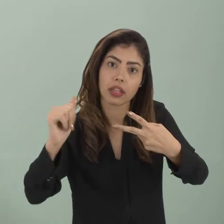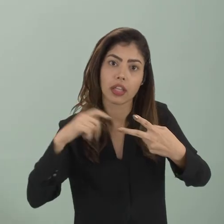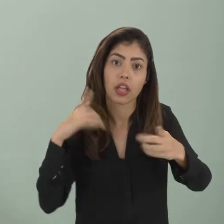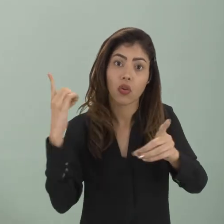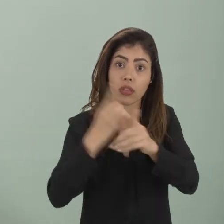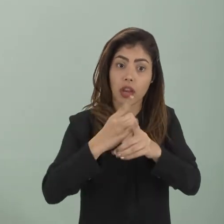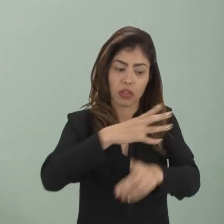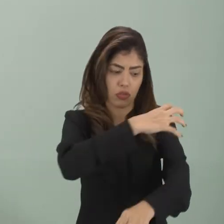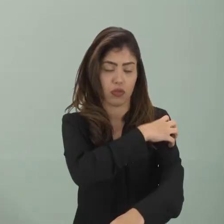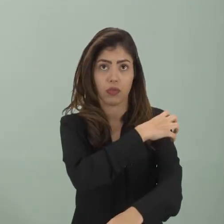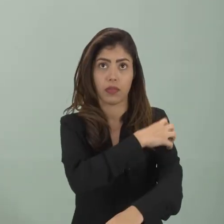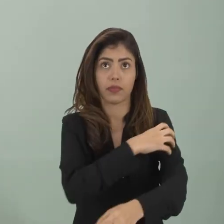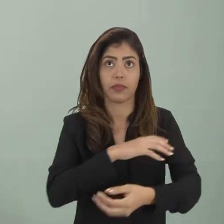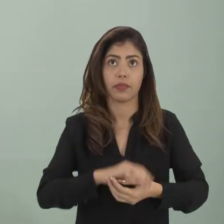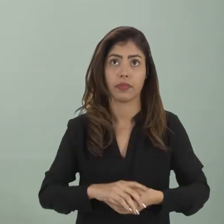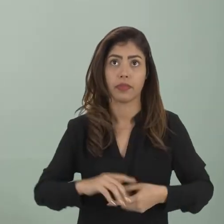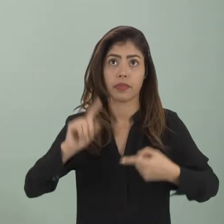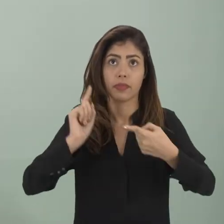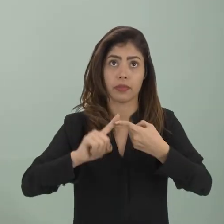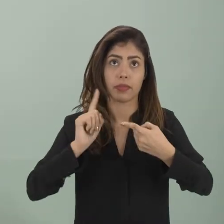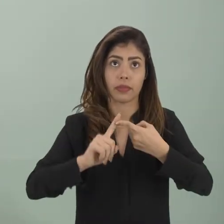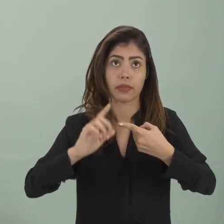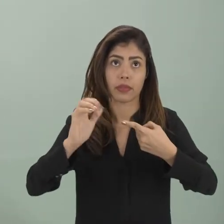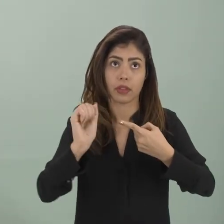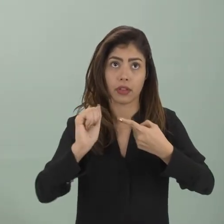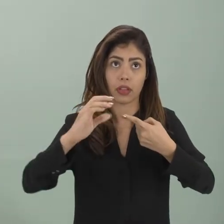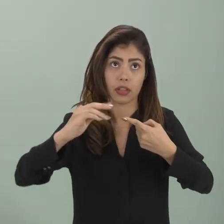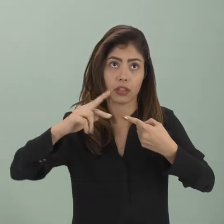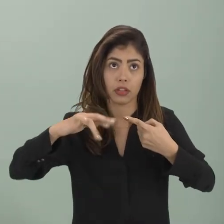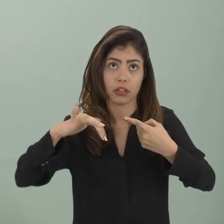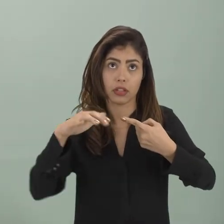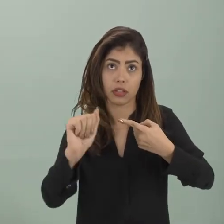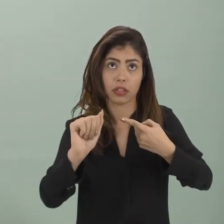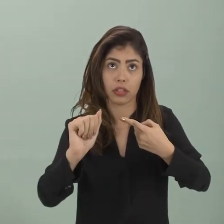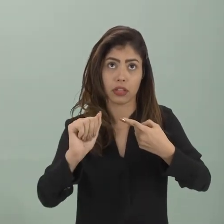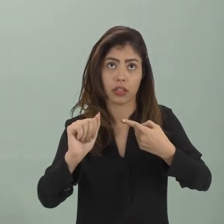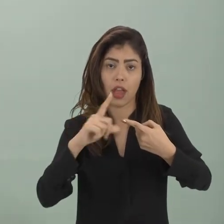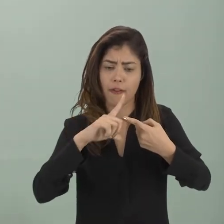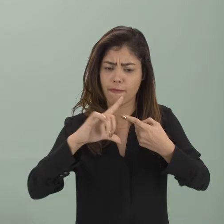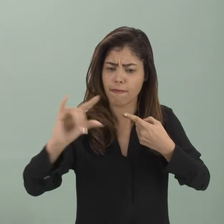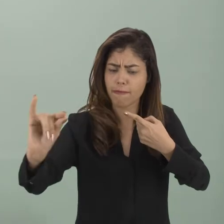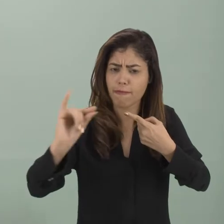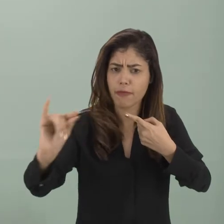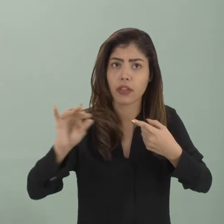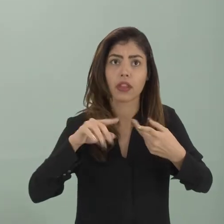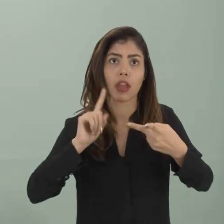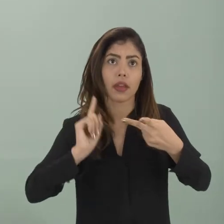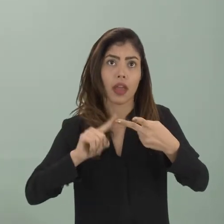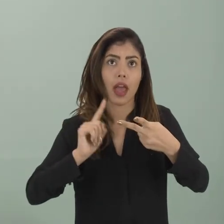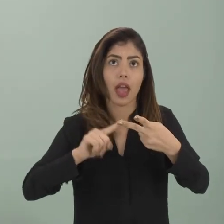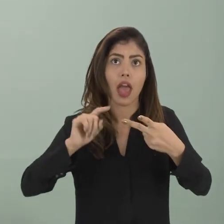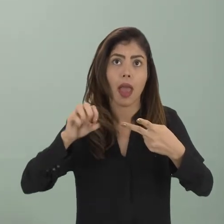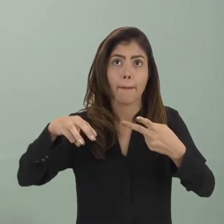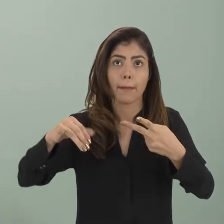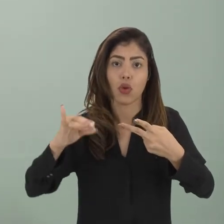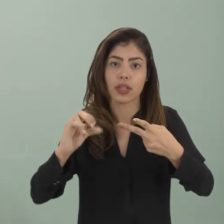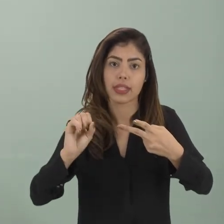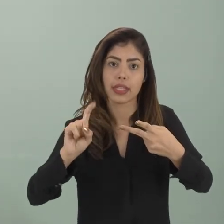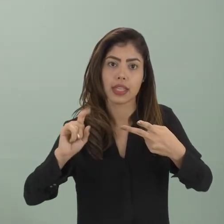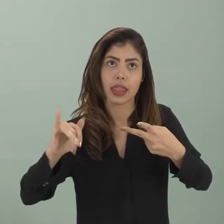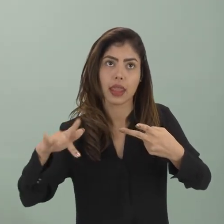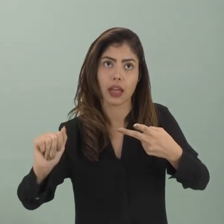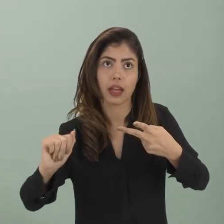músculo, que são chamadas de actina, que são as de filamentos mais finos, e a miosina, de filamentos mais